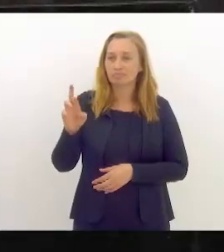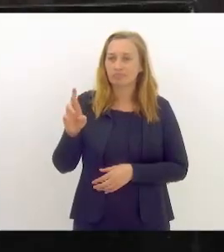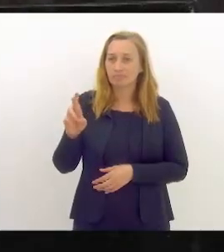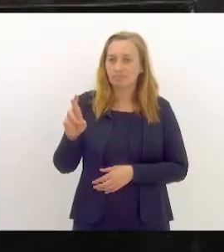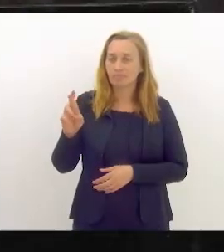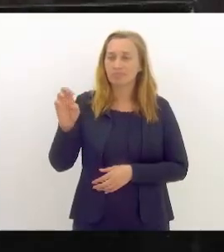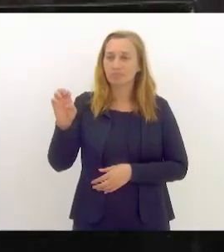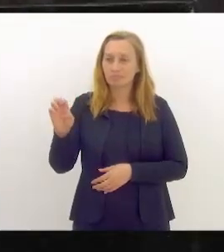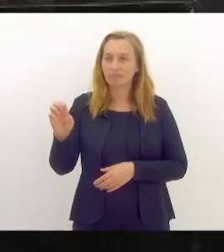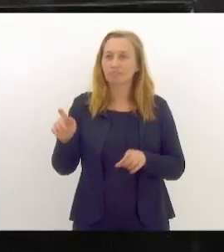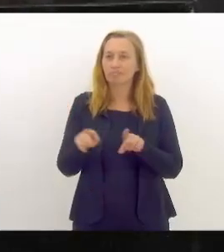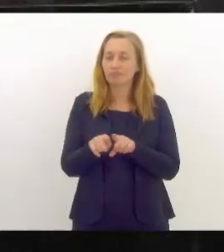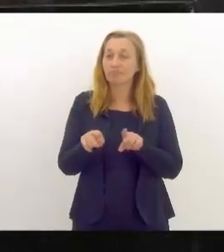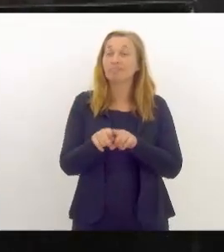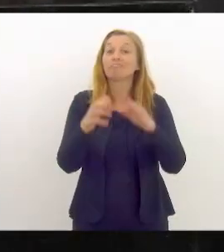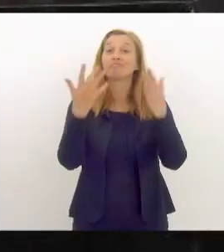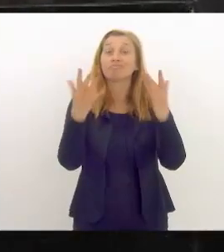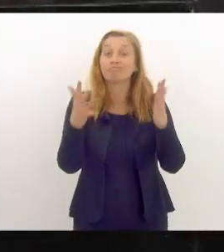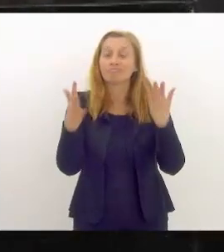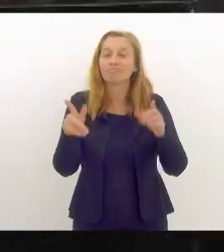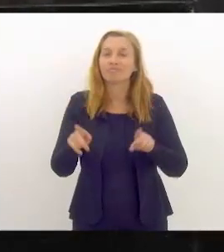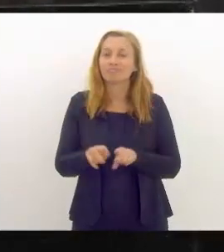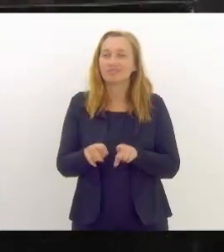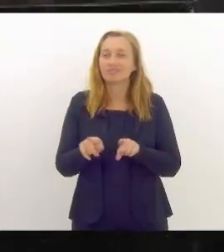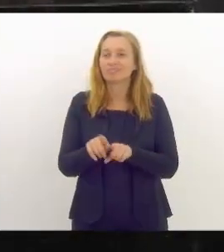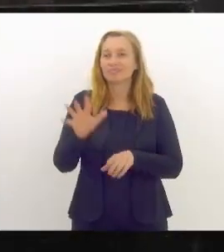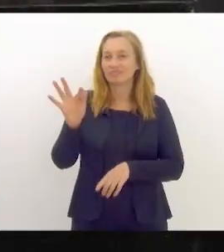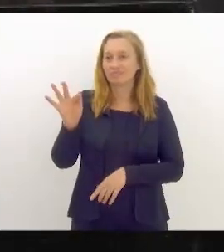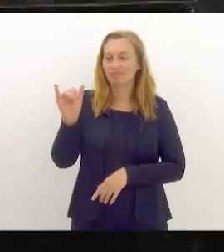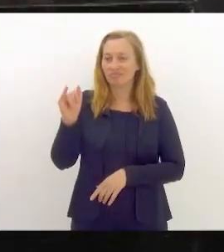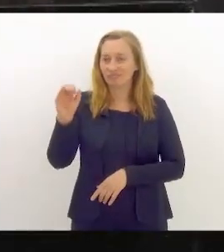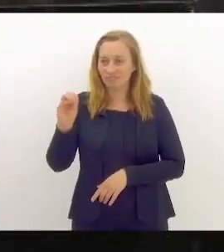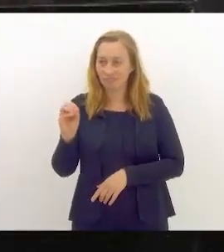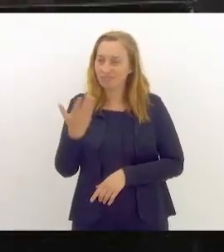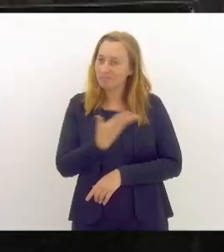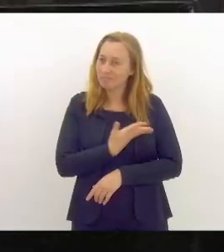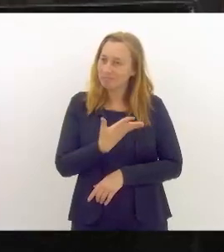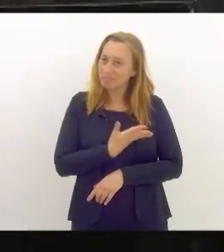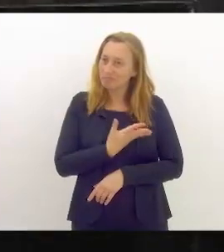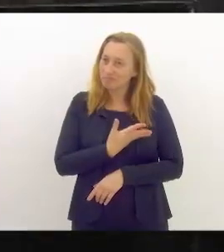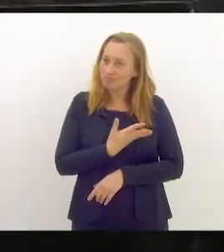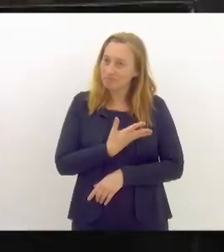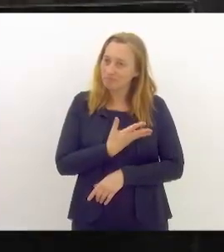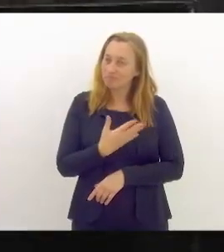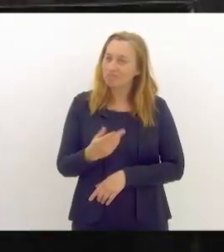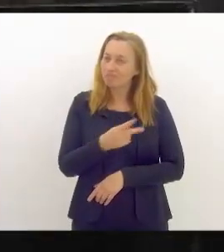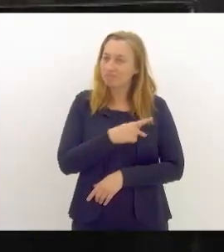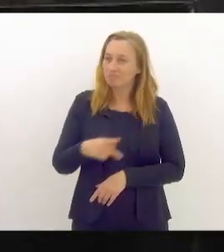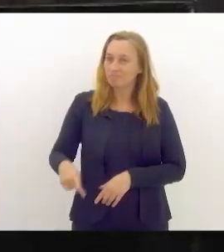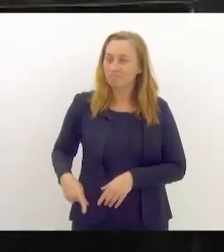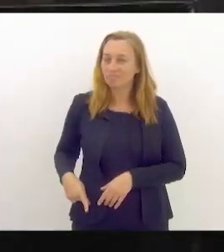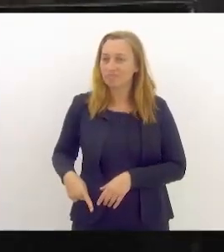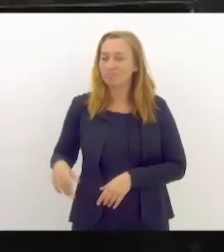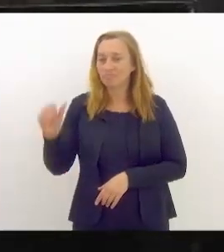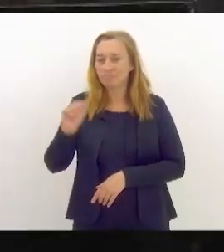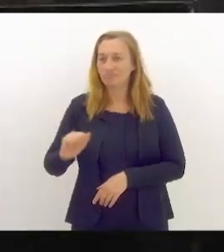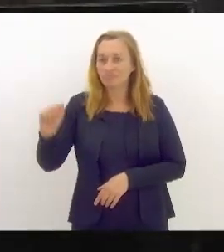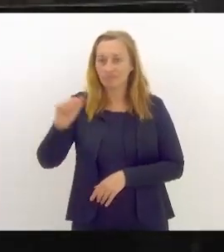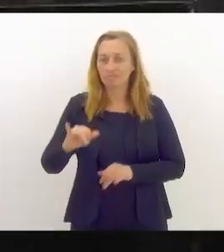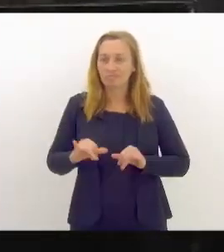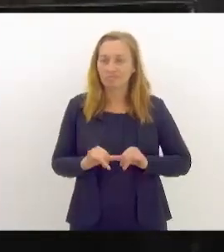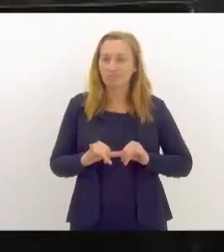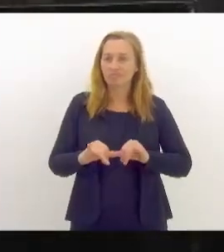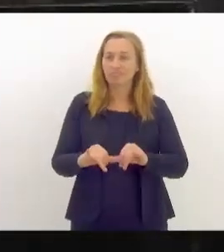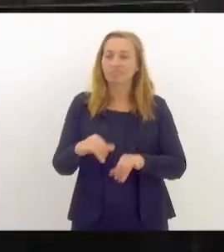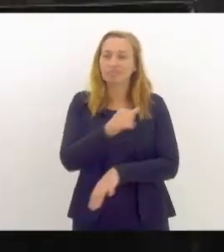queria dar parabéns também ao Fábio meu amigo sócio da Hinode presidente da associação do supermercado do Rio de Janeiro Que também